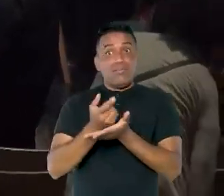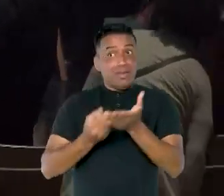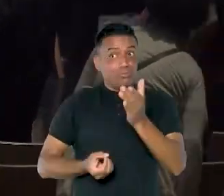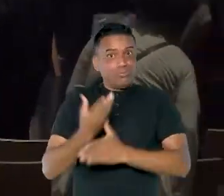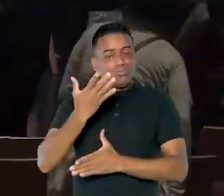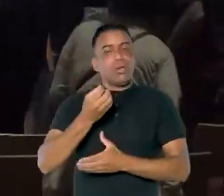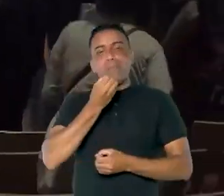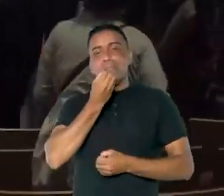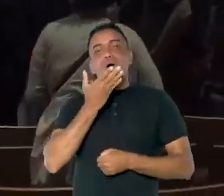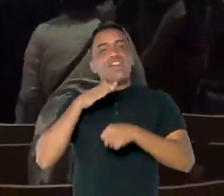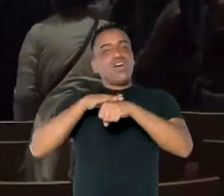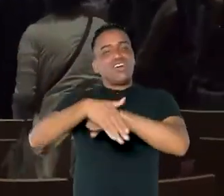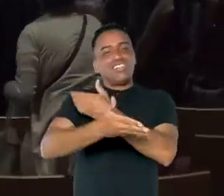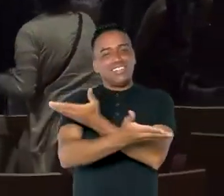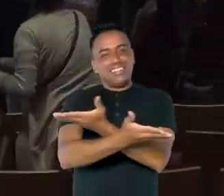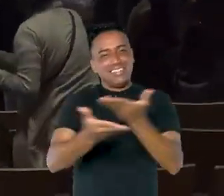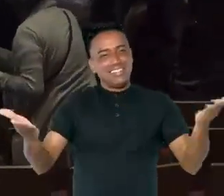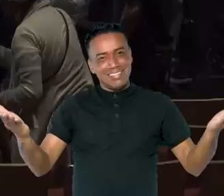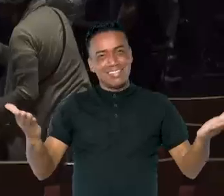Boa noite.